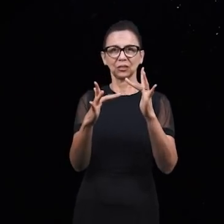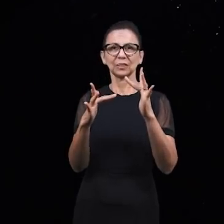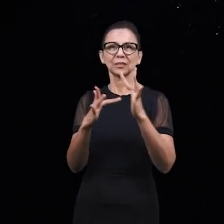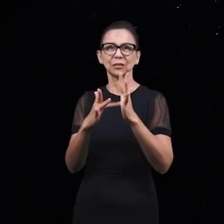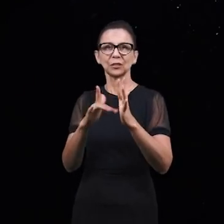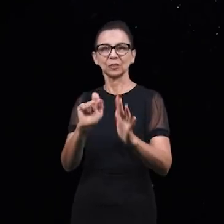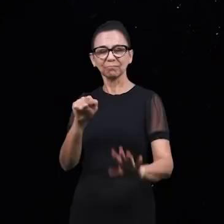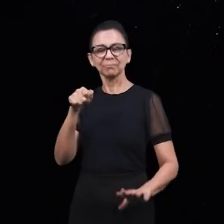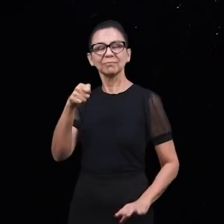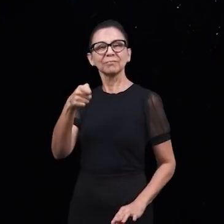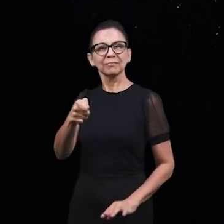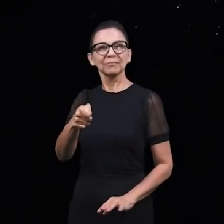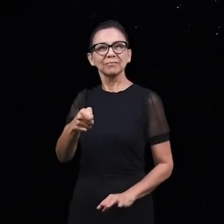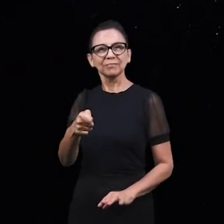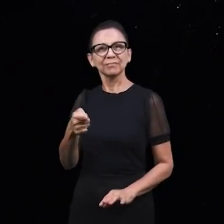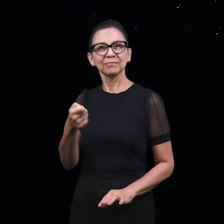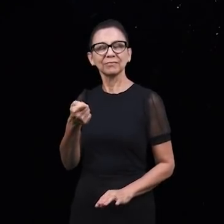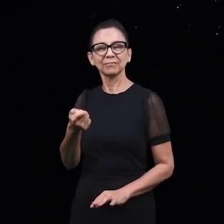Ele é Jesus,